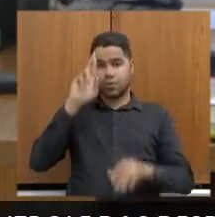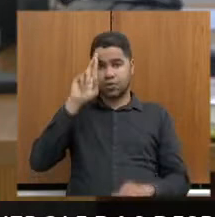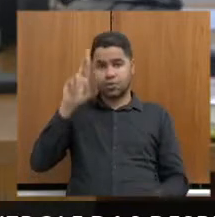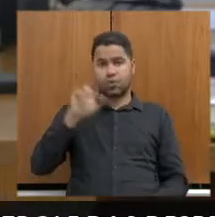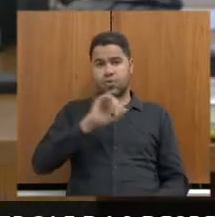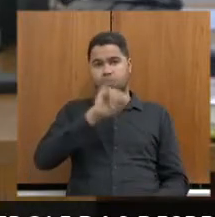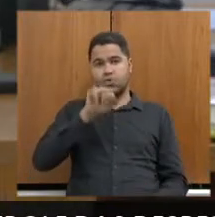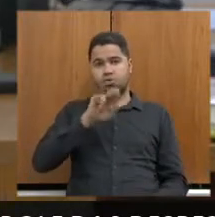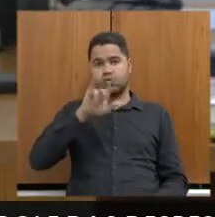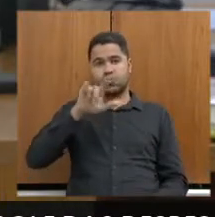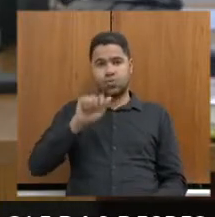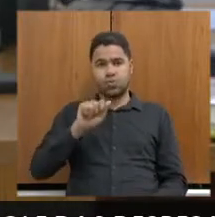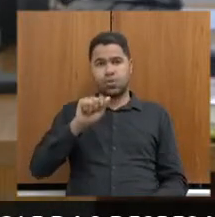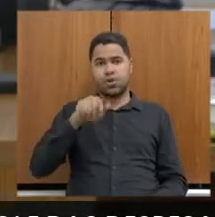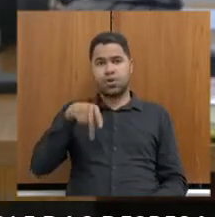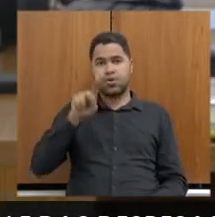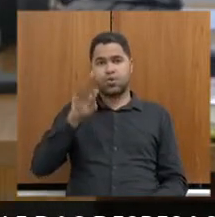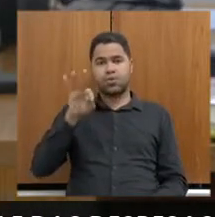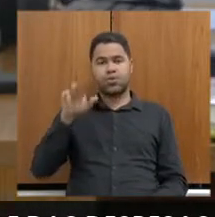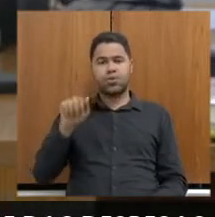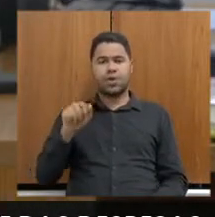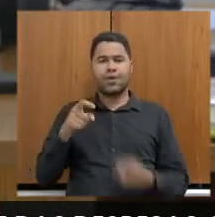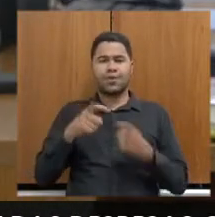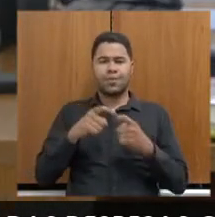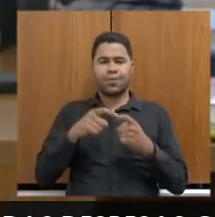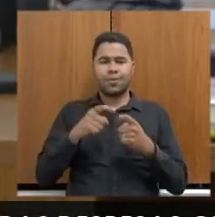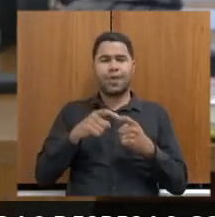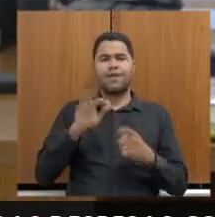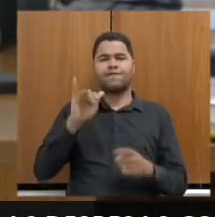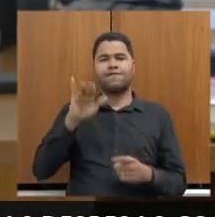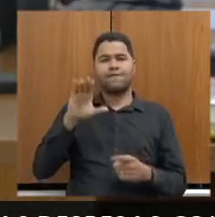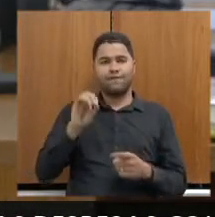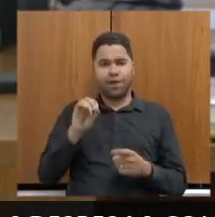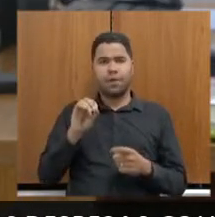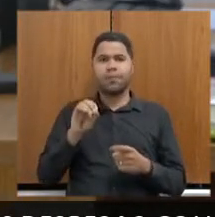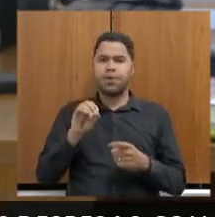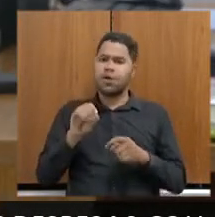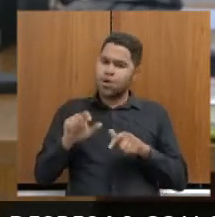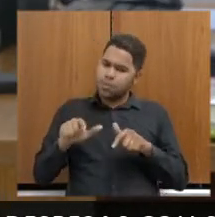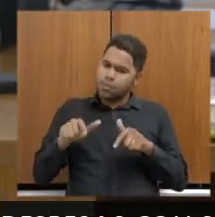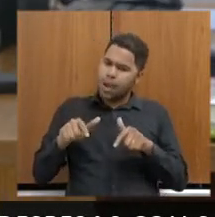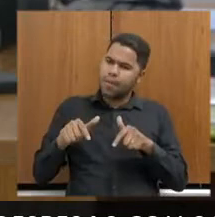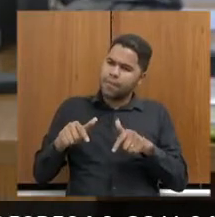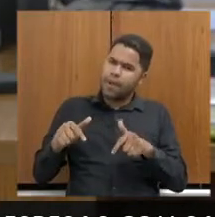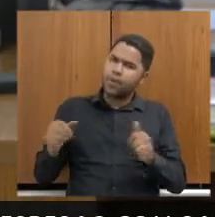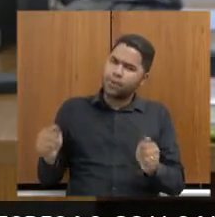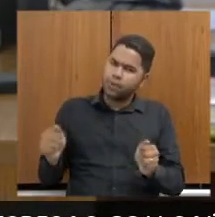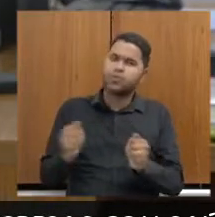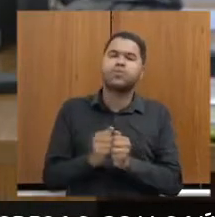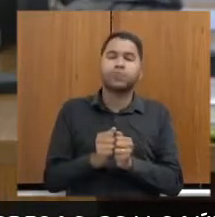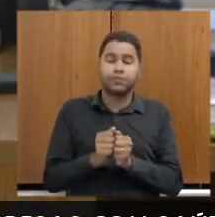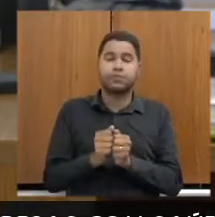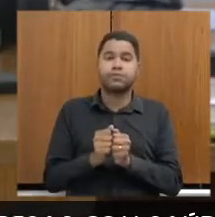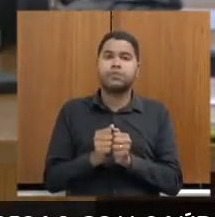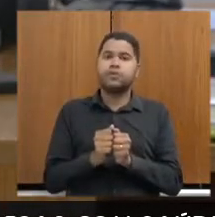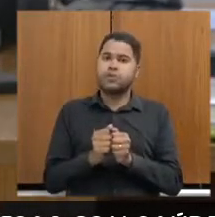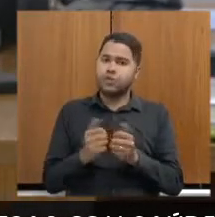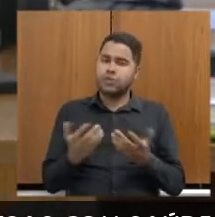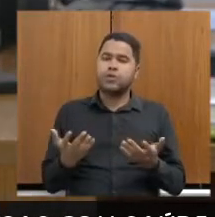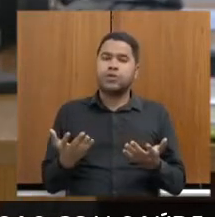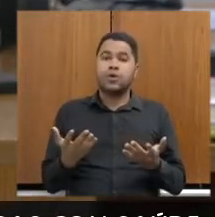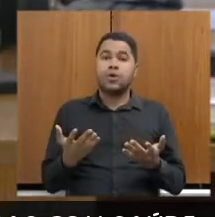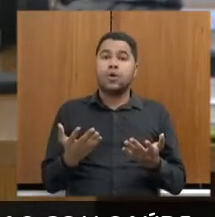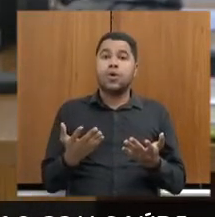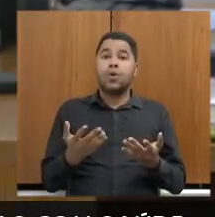do Júlia Kubitschek o médico Fábio vai querer esteve presente encampou essa luta com a gente e foi esse Tons